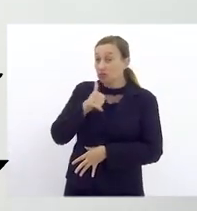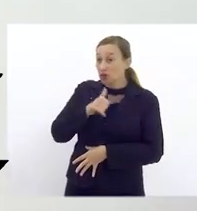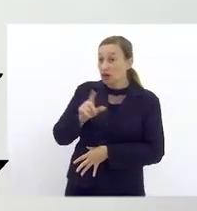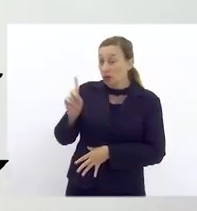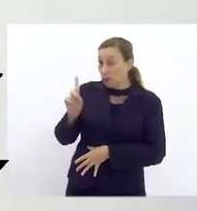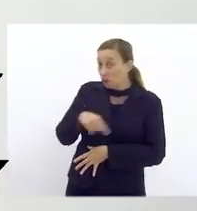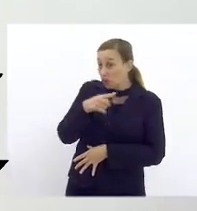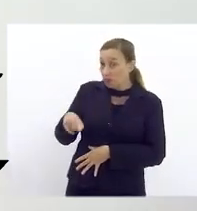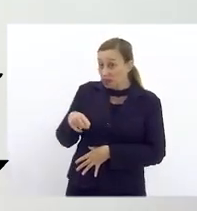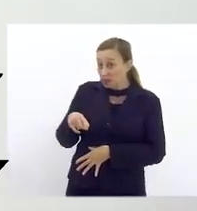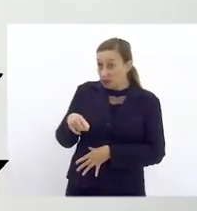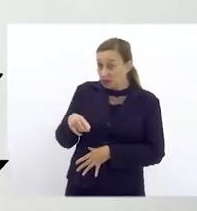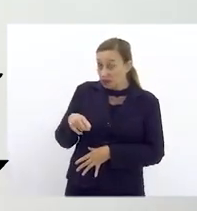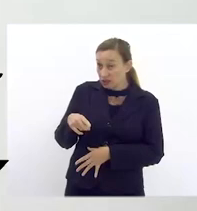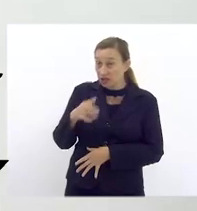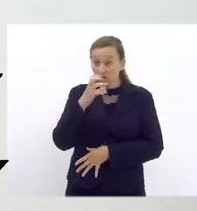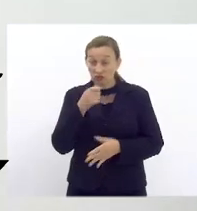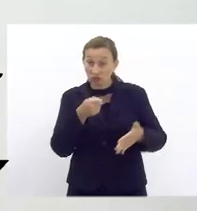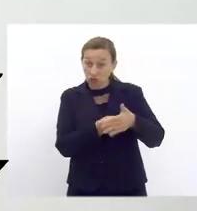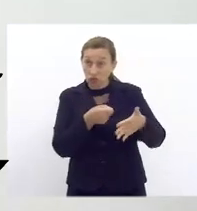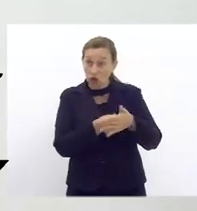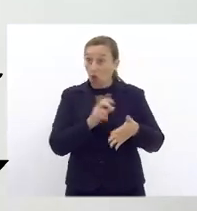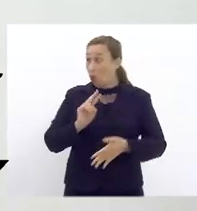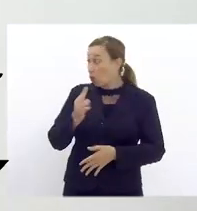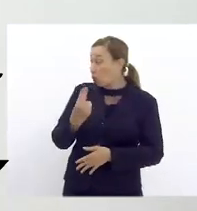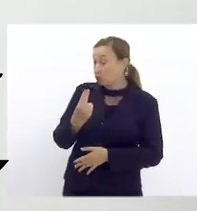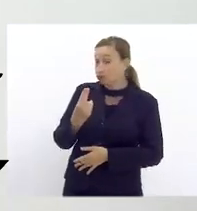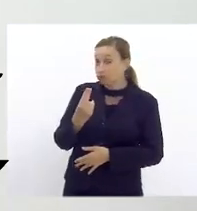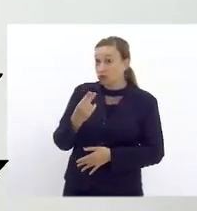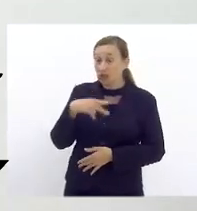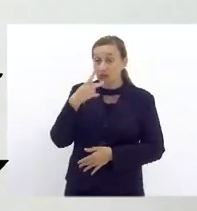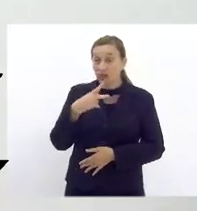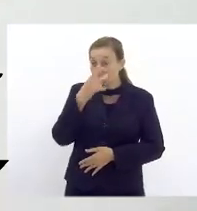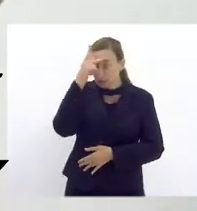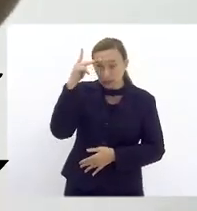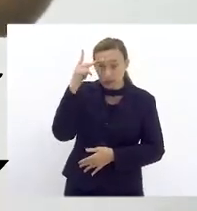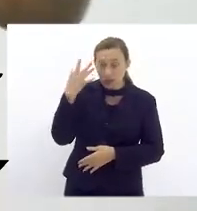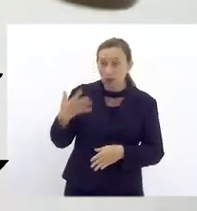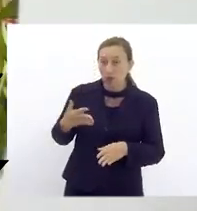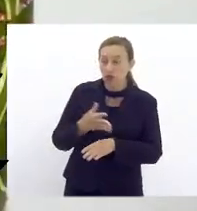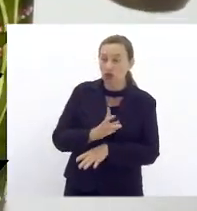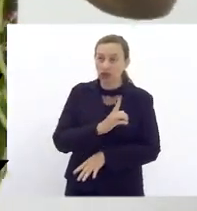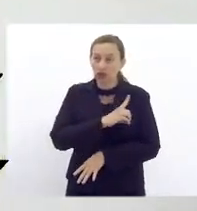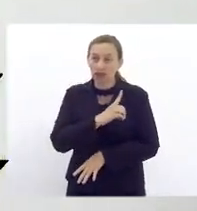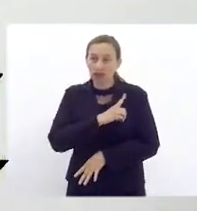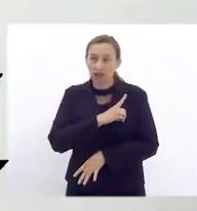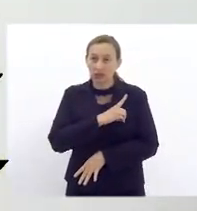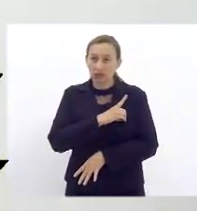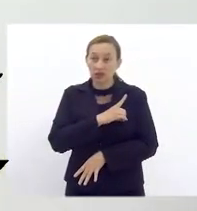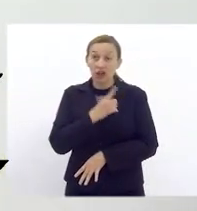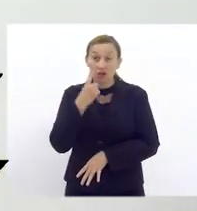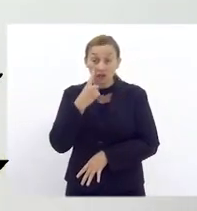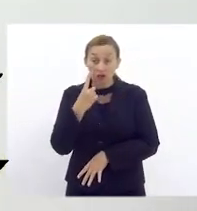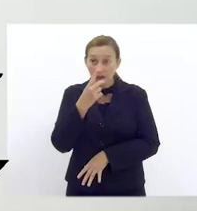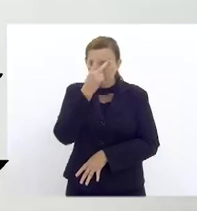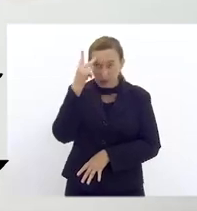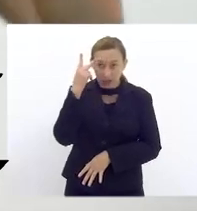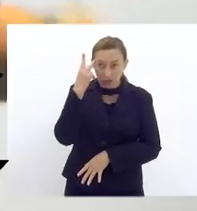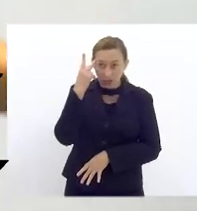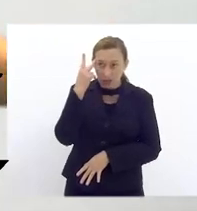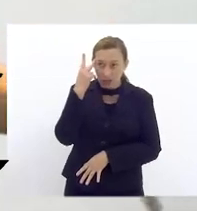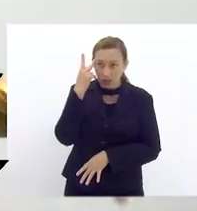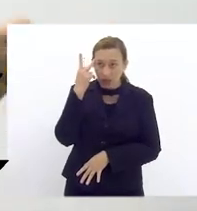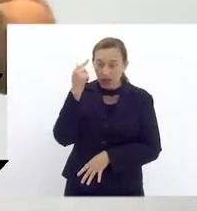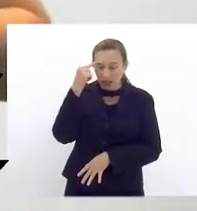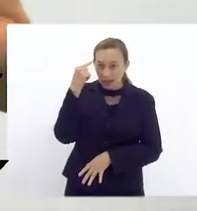são proibidas de fazer as denúncias ou a gente está falando de pessoas que quando chegam na delegacia dão de cara com a pessoa que é dono e que